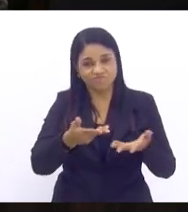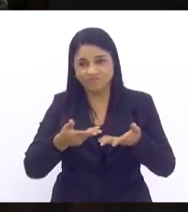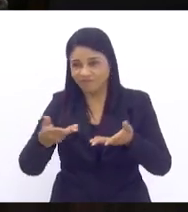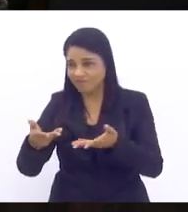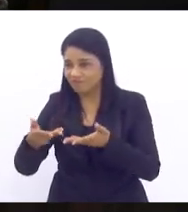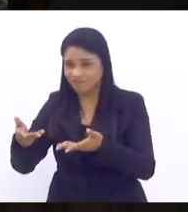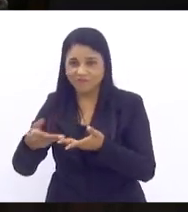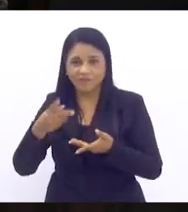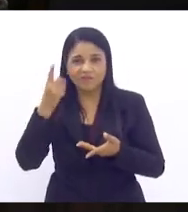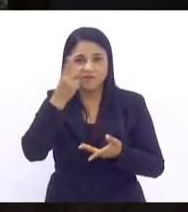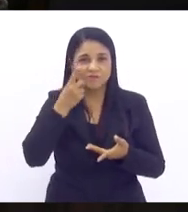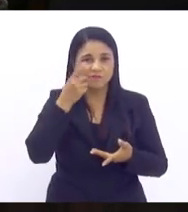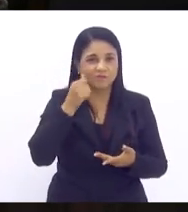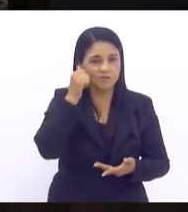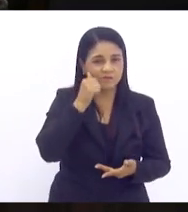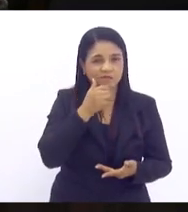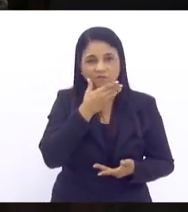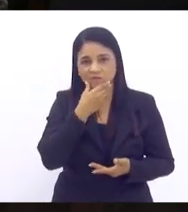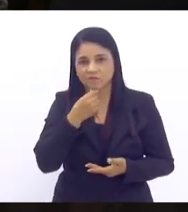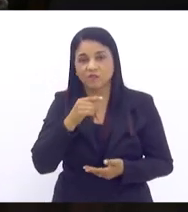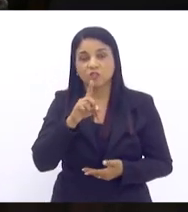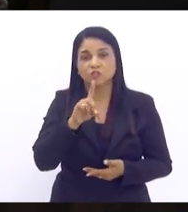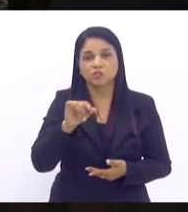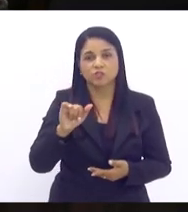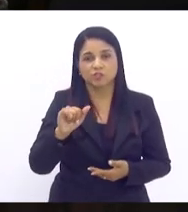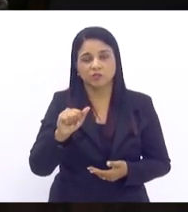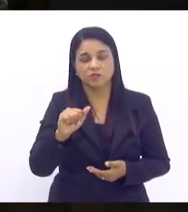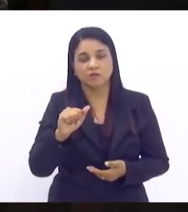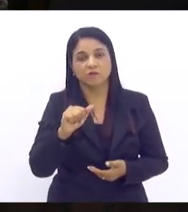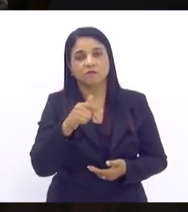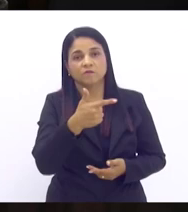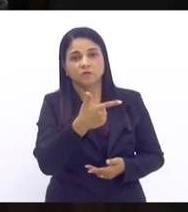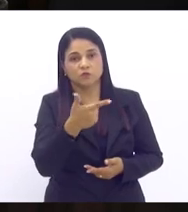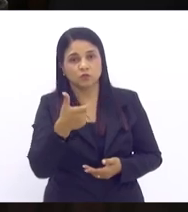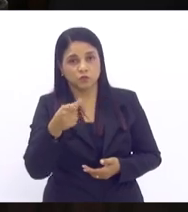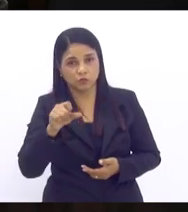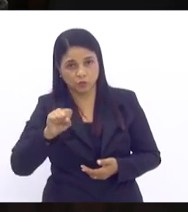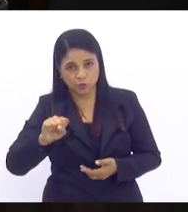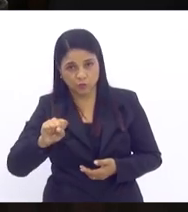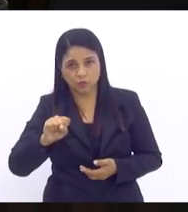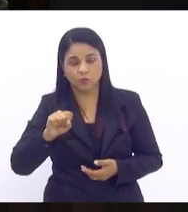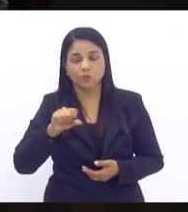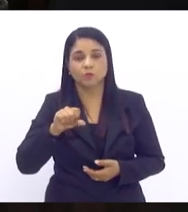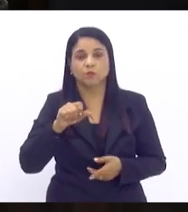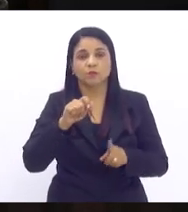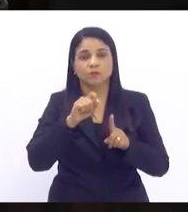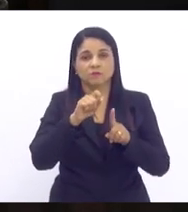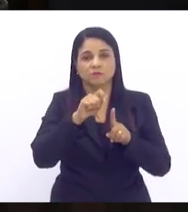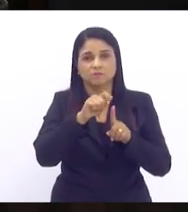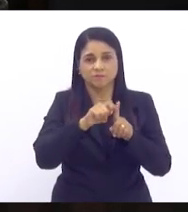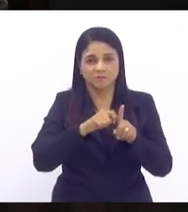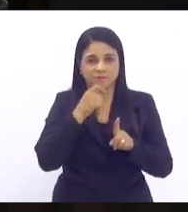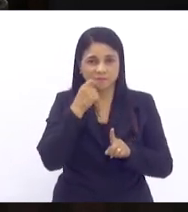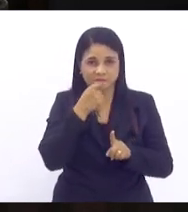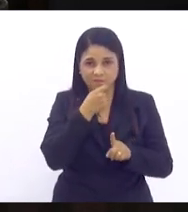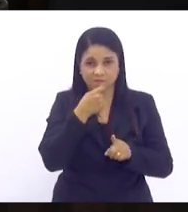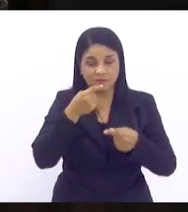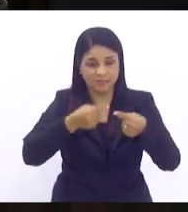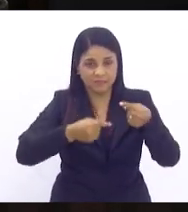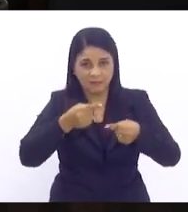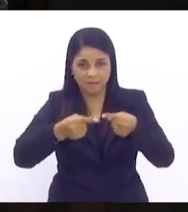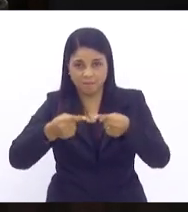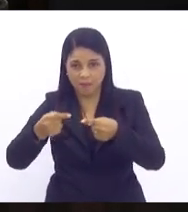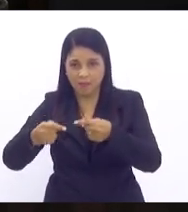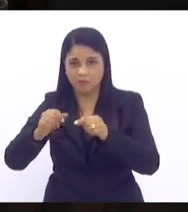senhoras deputados, informar que dia 28/9 nós teremos aqui um grande debate a partir do Fórum